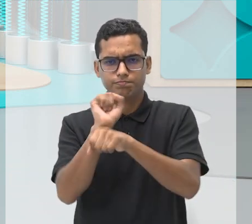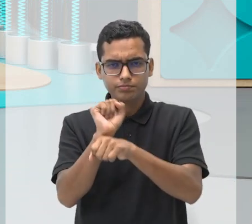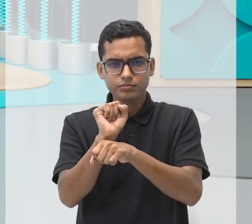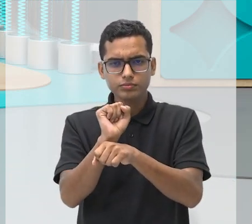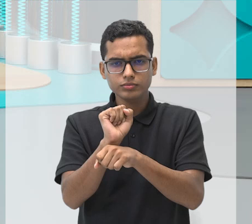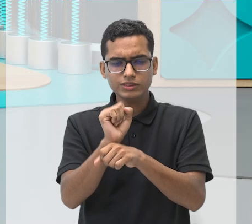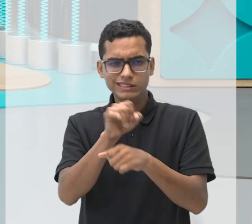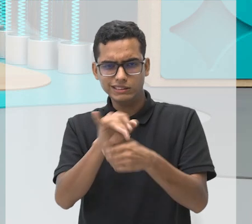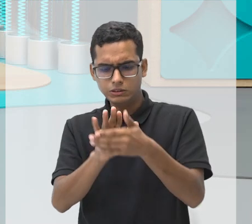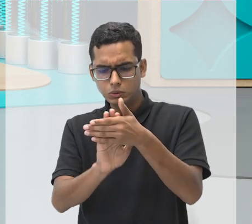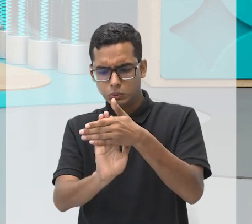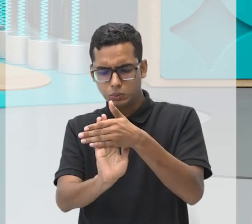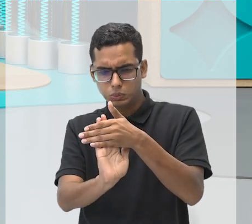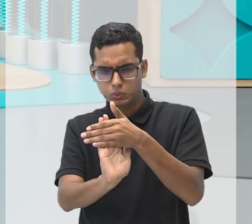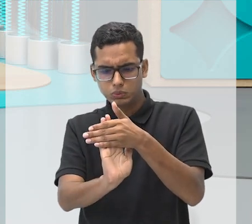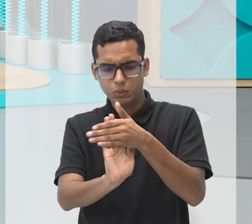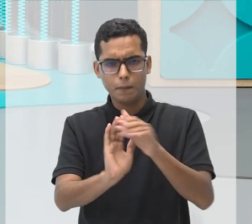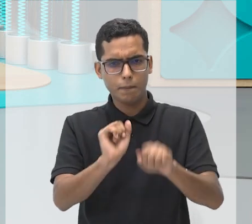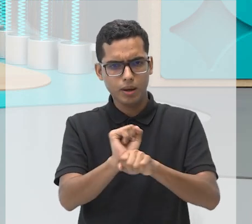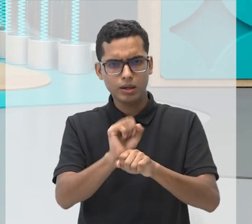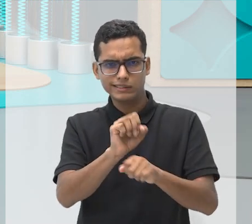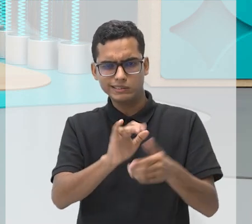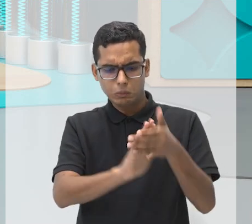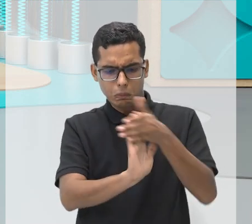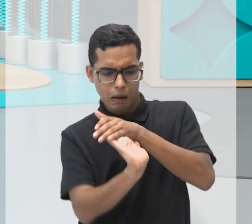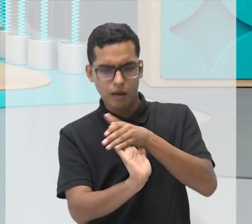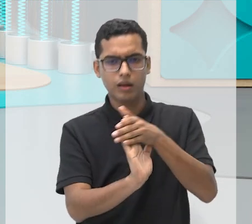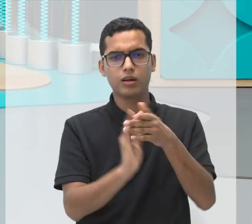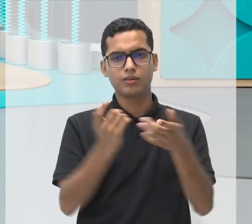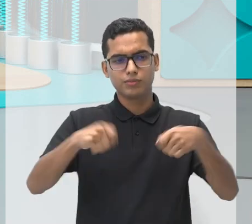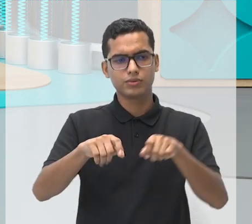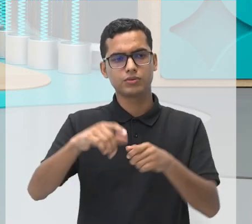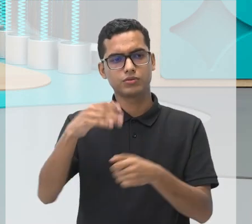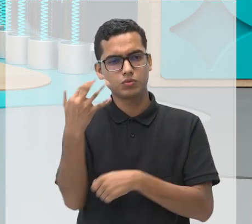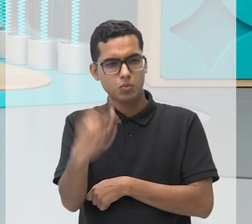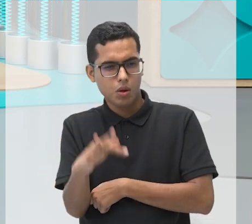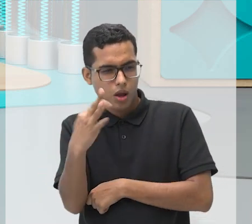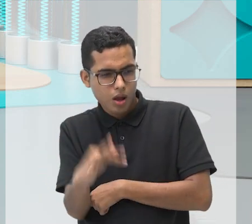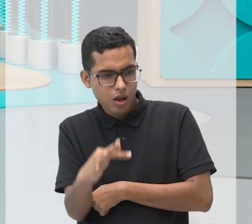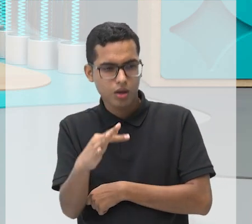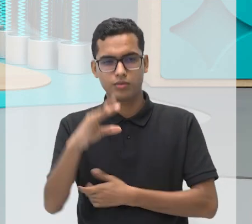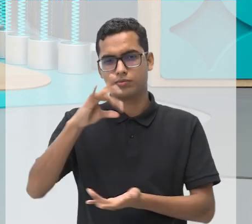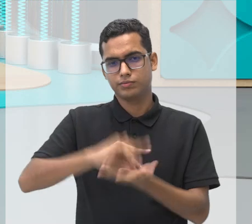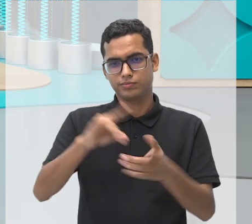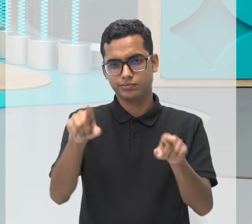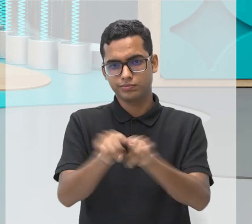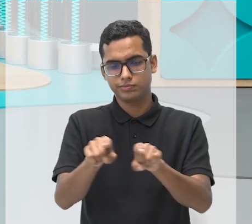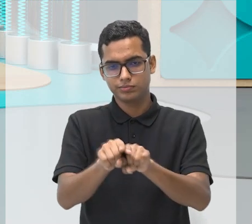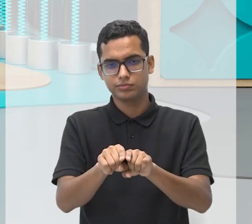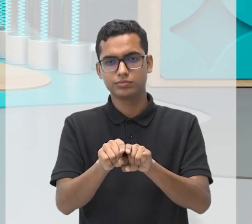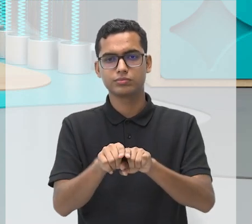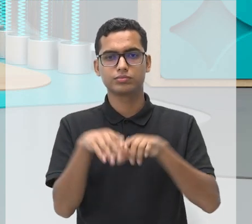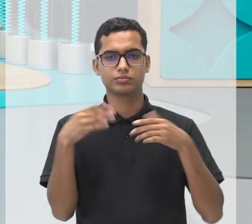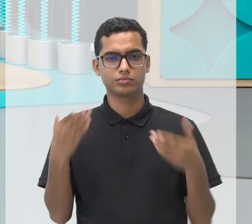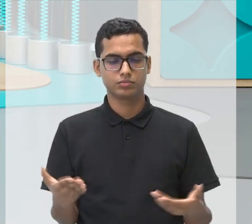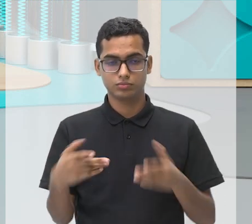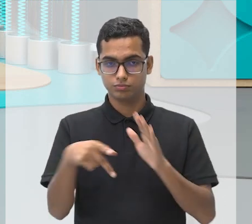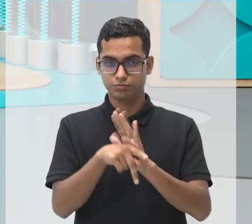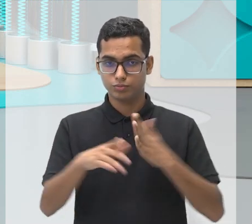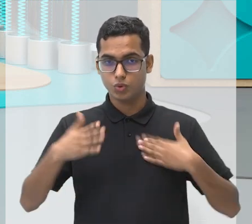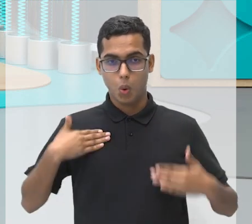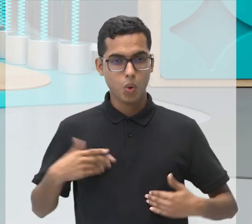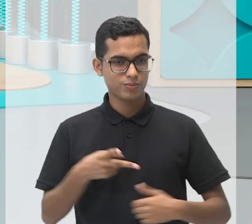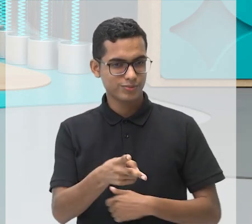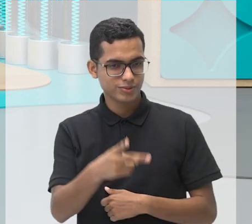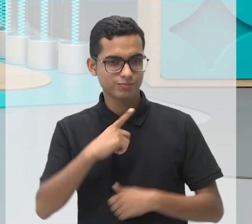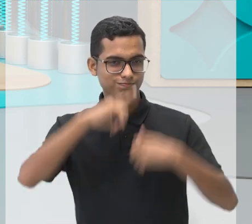vai machucar, não amplia mais esse movimento, porque senão vai machucar. Então, o corpo vai